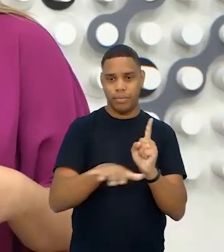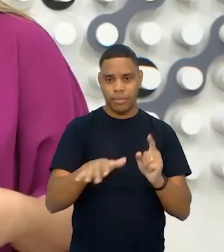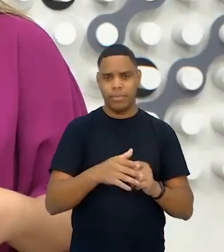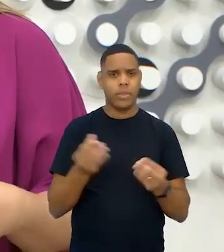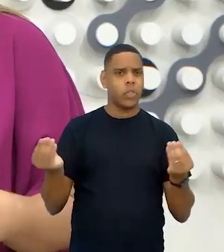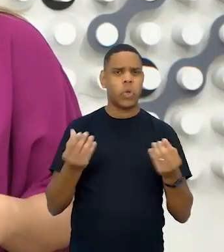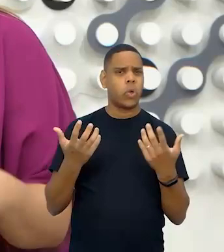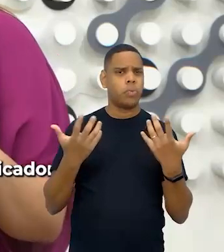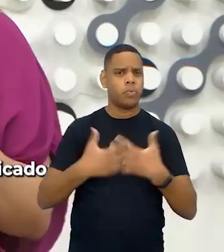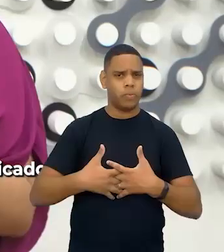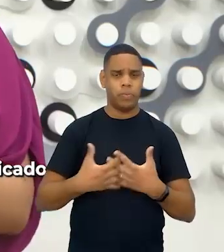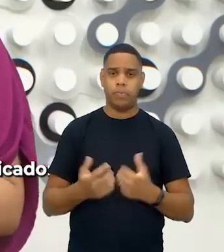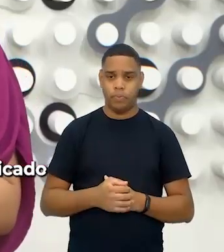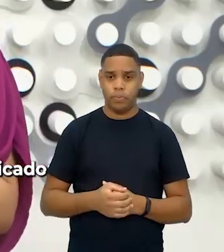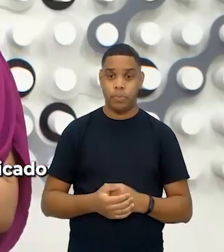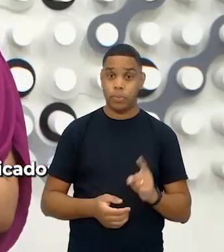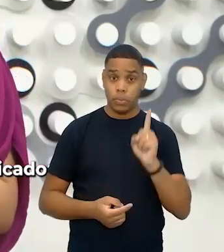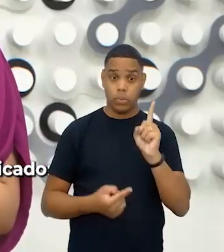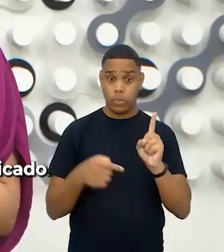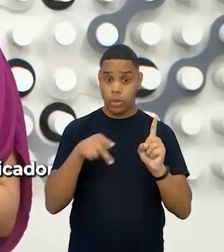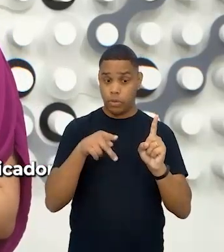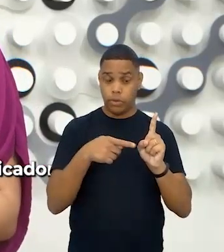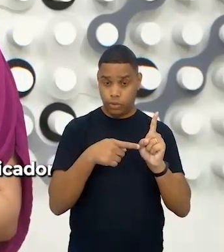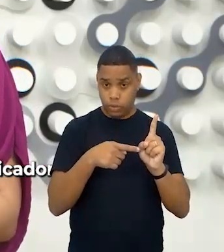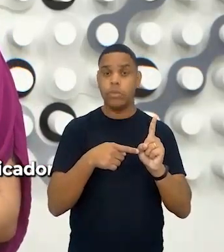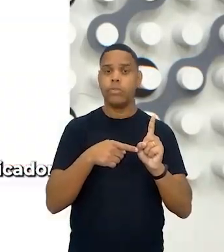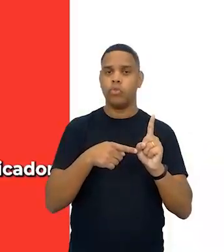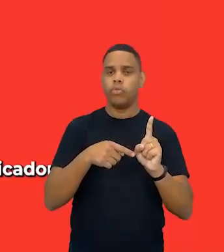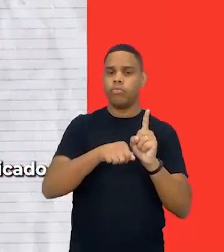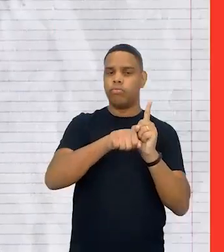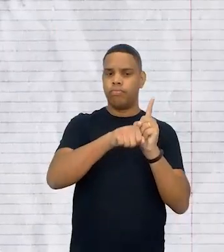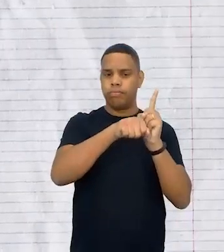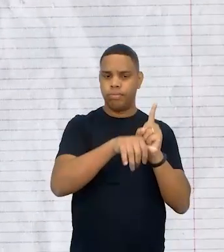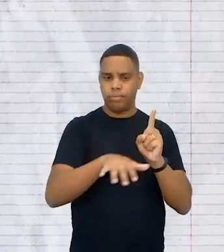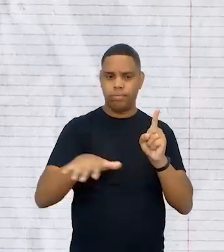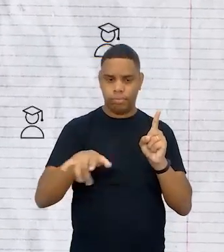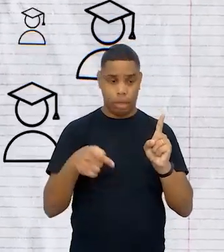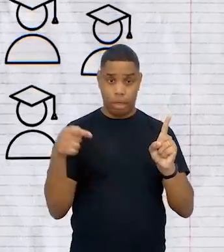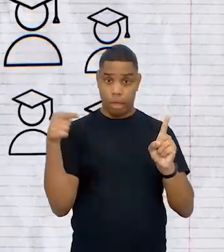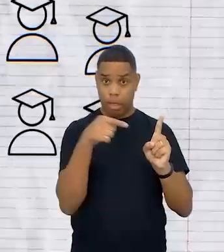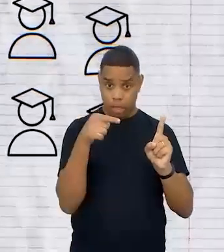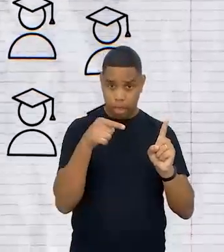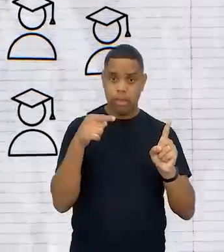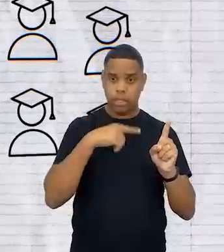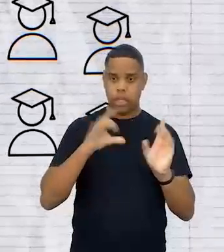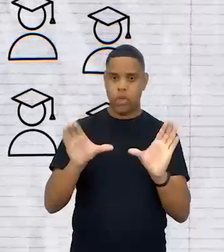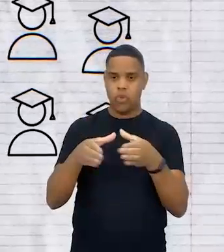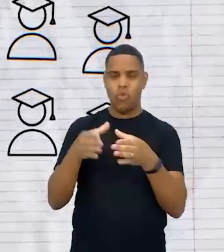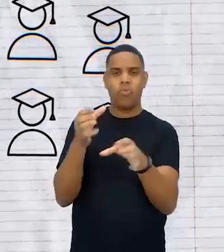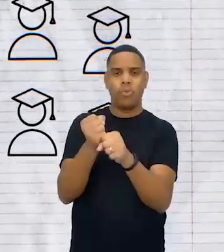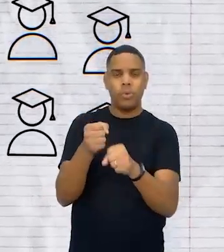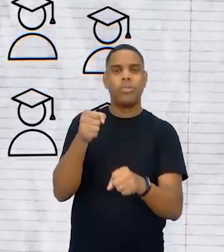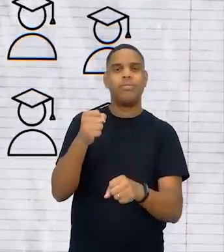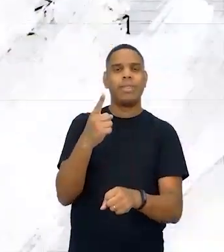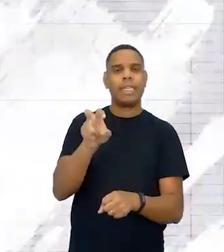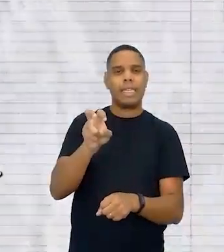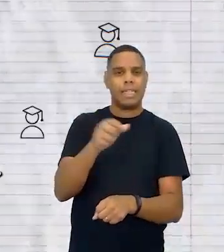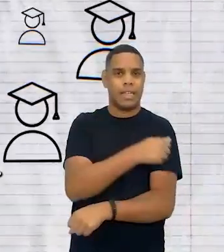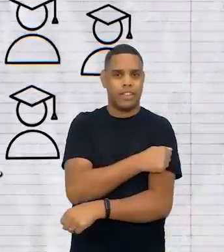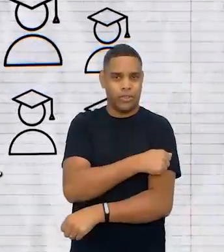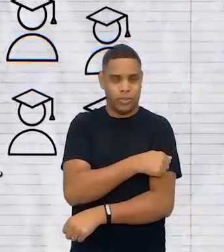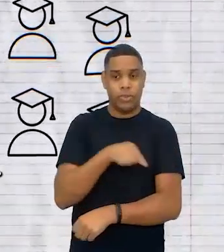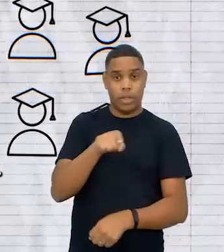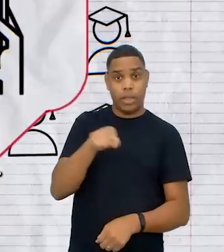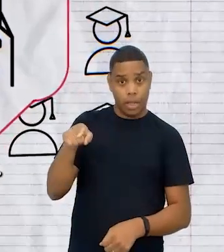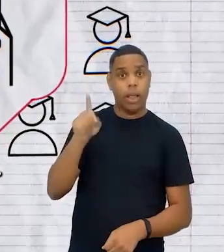como que funciona? É um professor que vai ser um professor multiplicador e esse professor vai ter uma turma com até 15 cursistas.